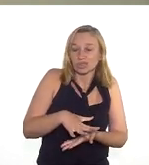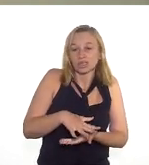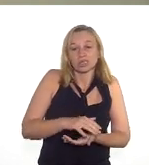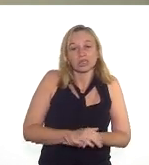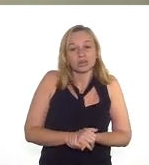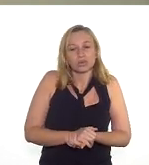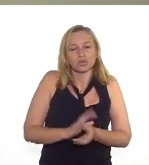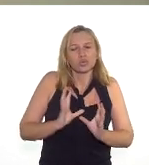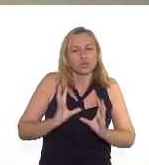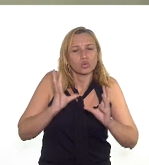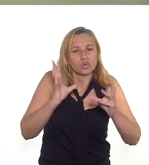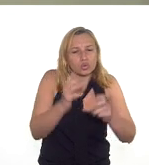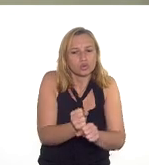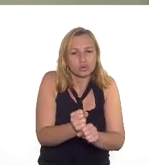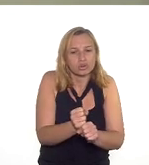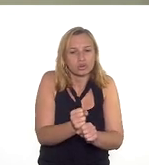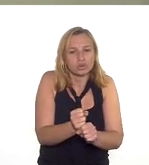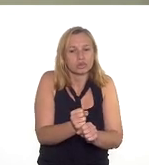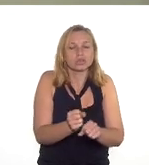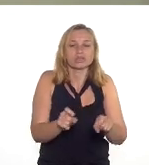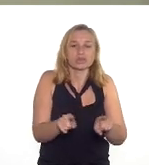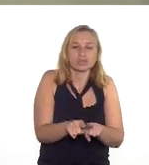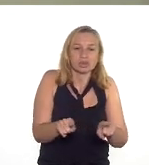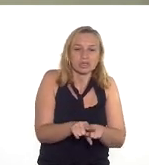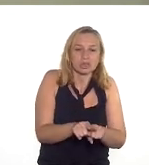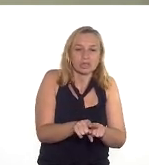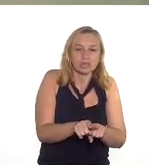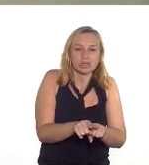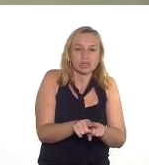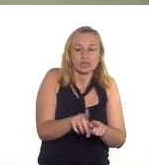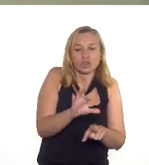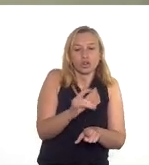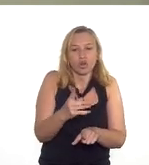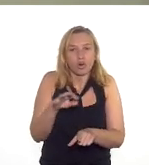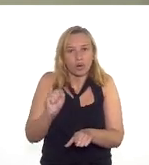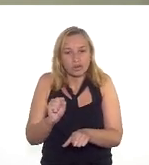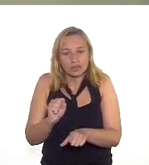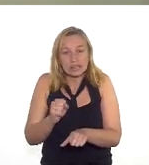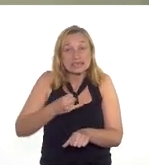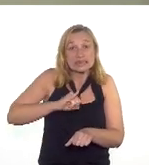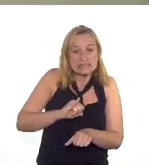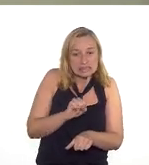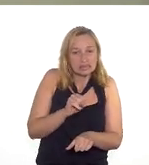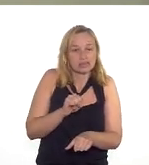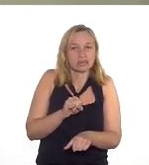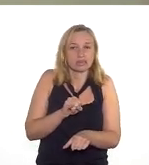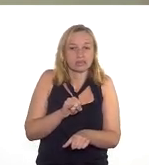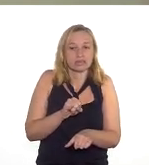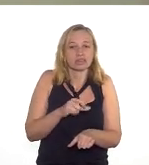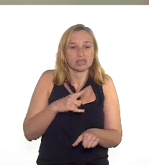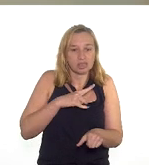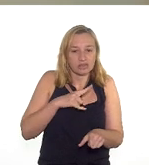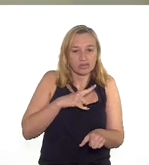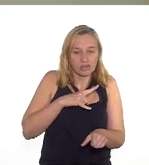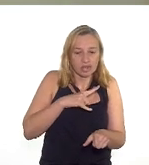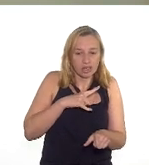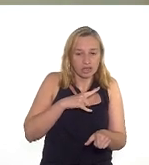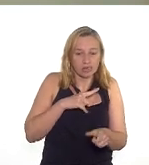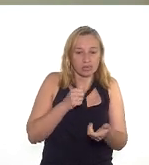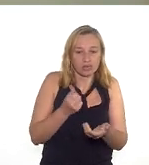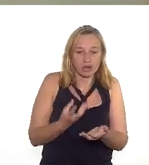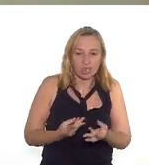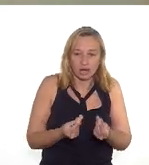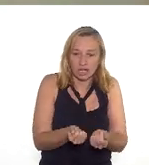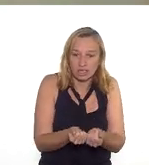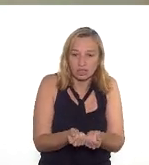o total e as suas respectivas glosas e se elas foram efetuadas.